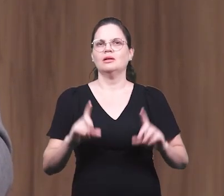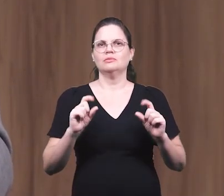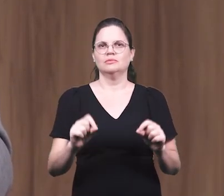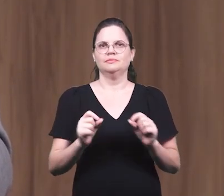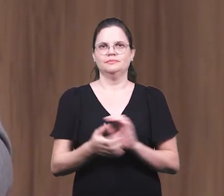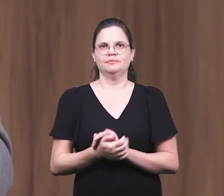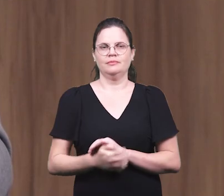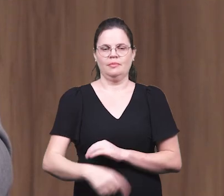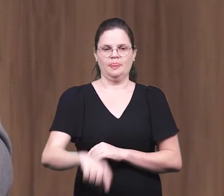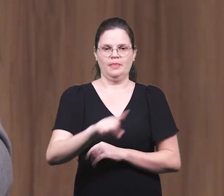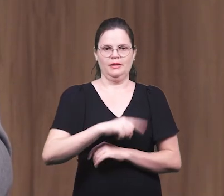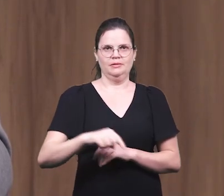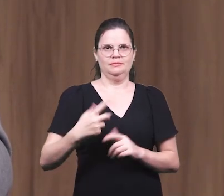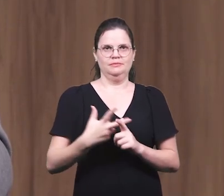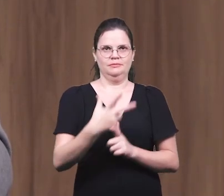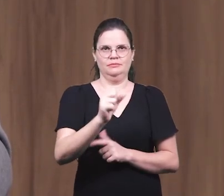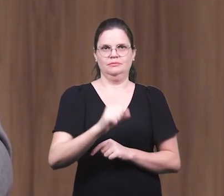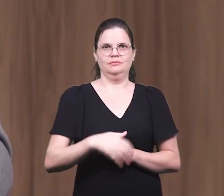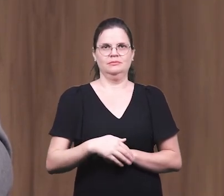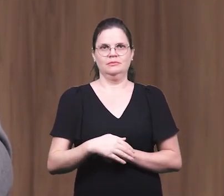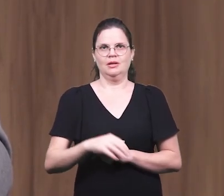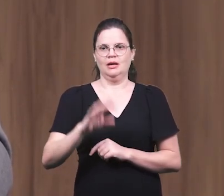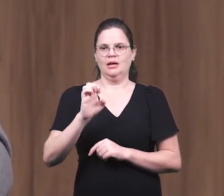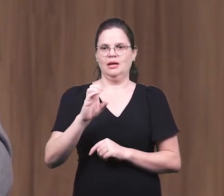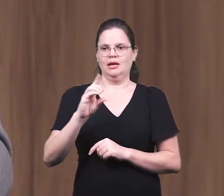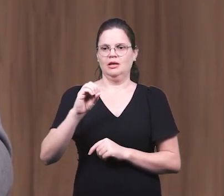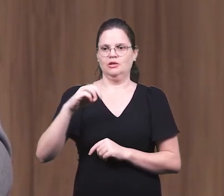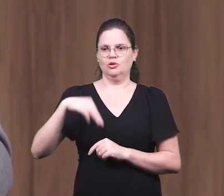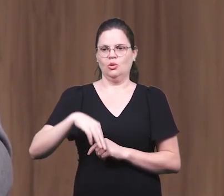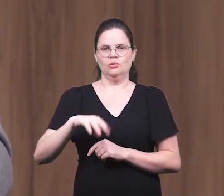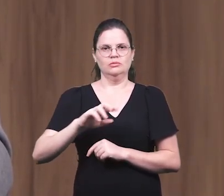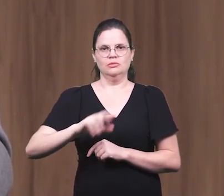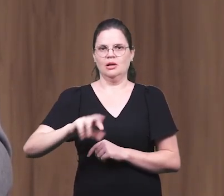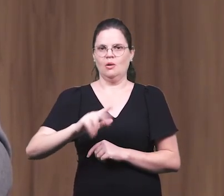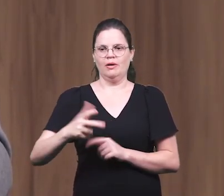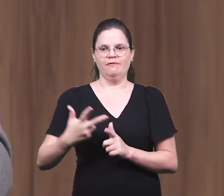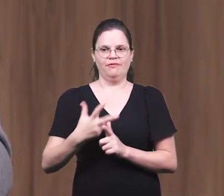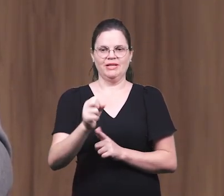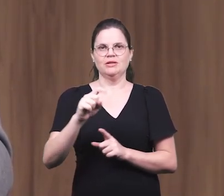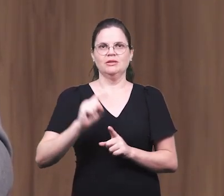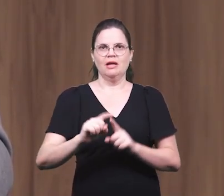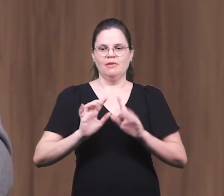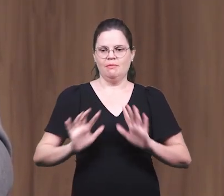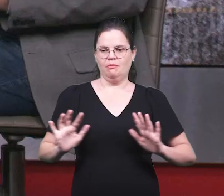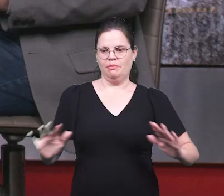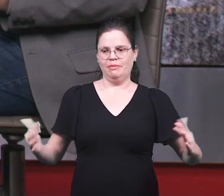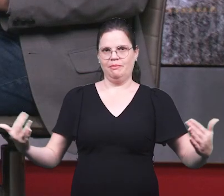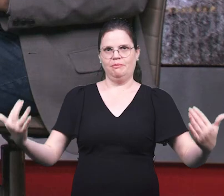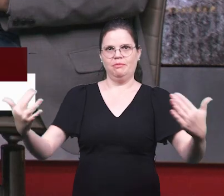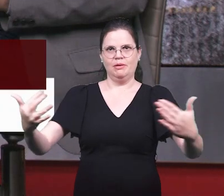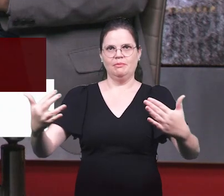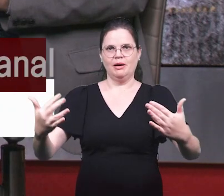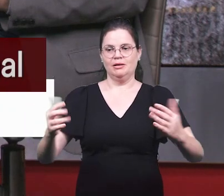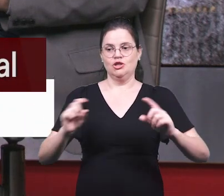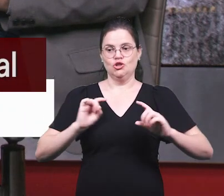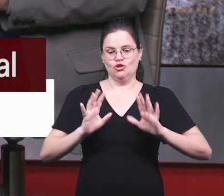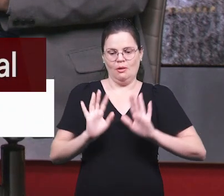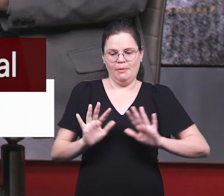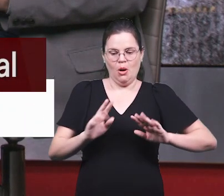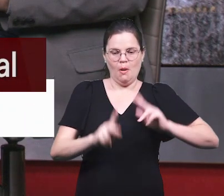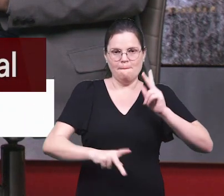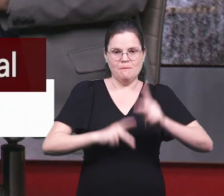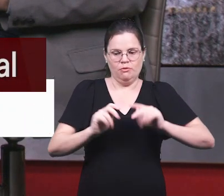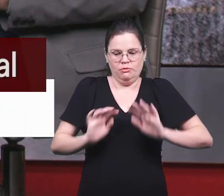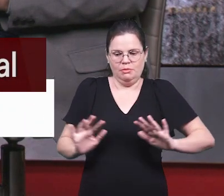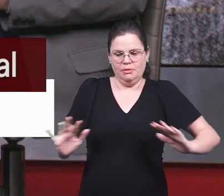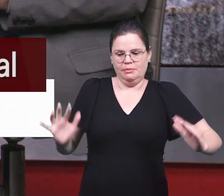Esses daqui foram vencidos. Edom não foi vencido, foi rodeado. Sim, é verdade. Sabe por que ele foi rodeado? Eu